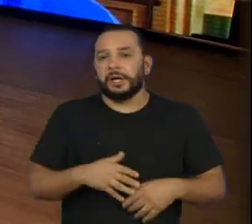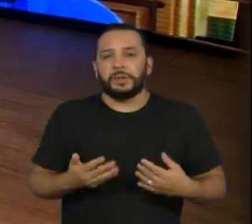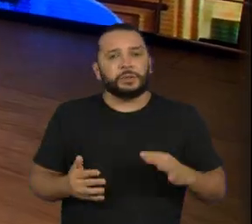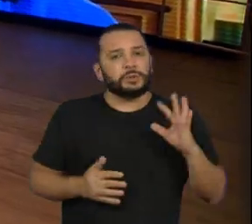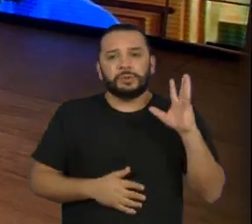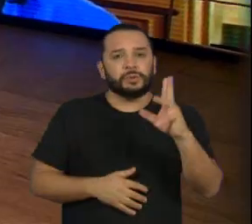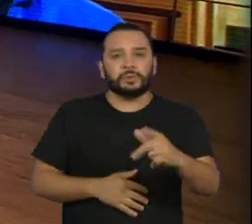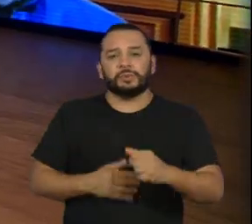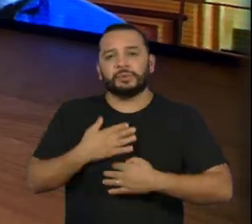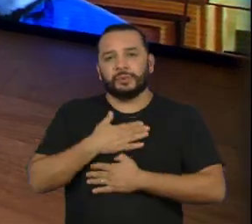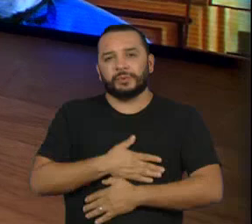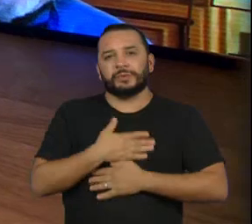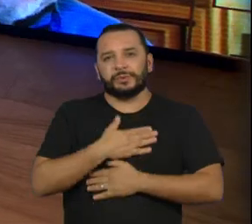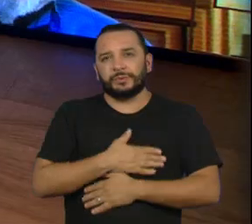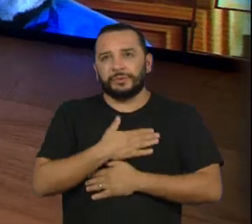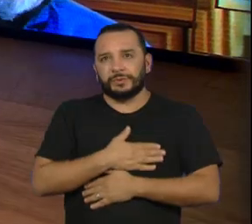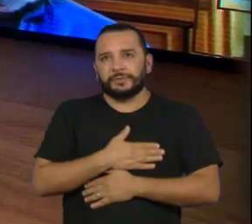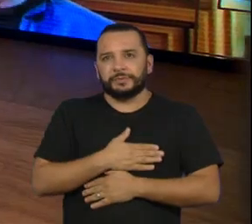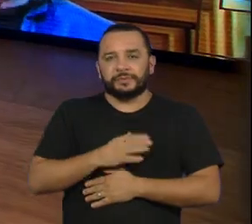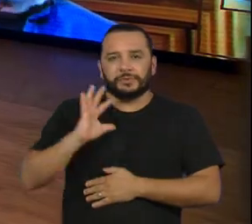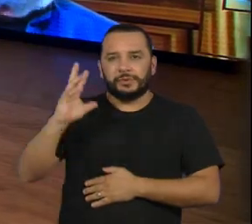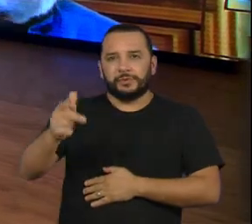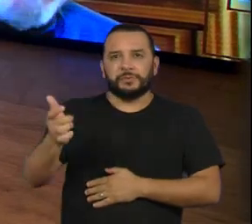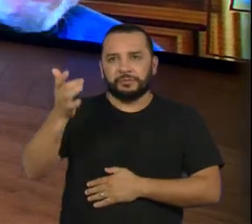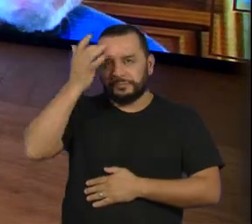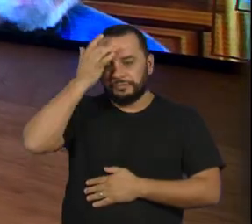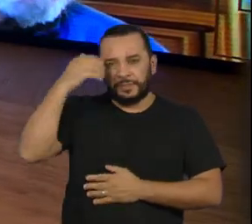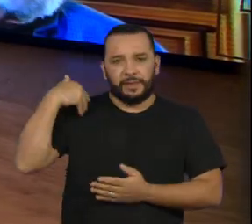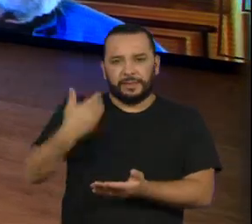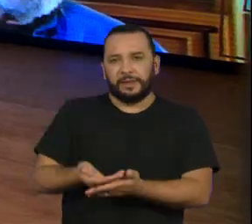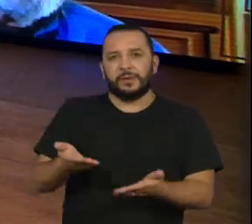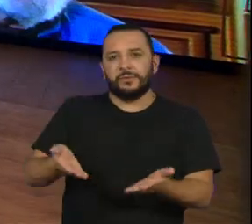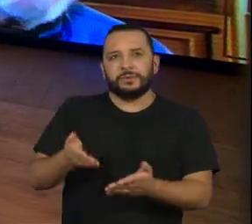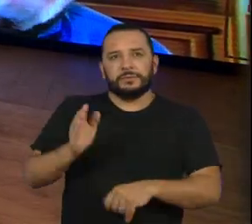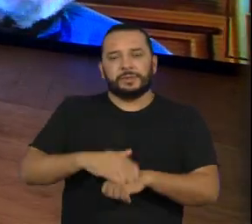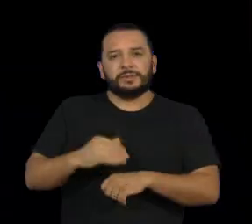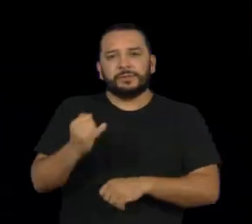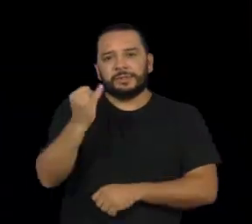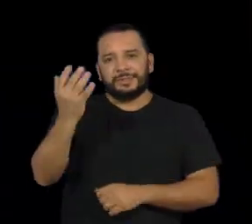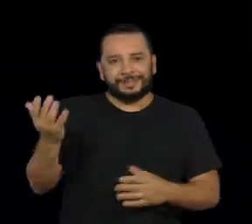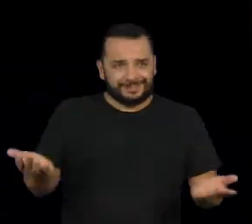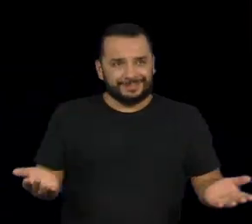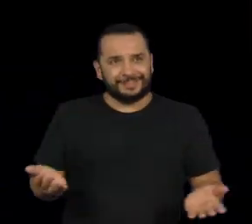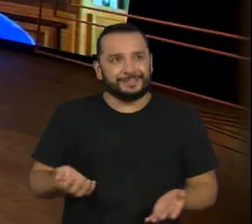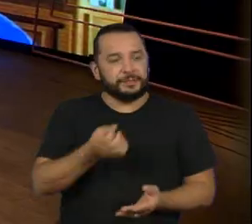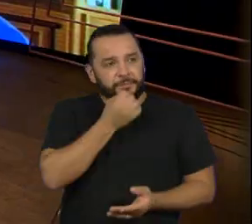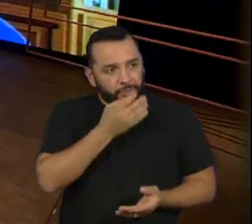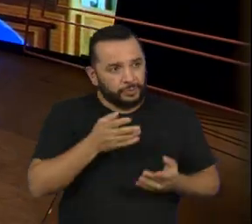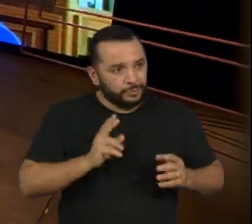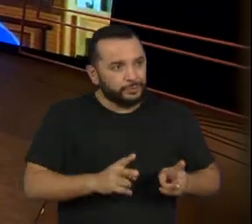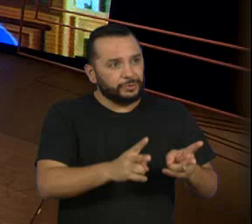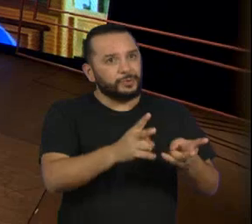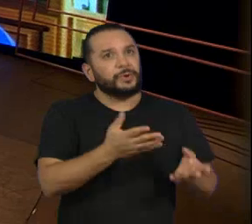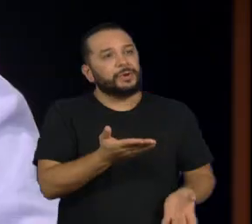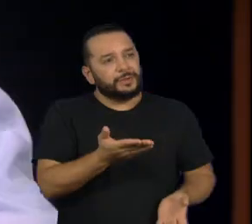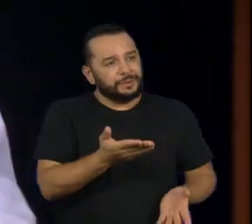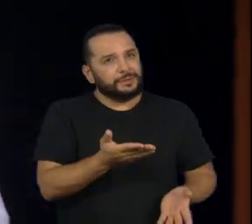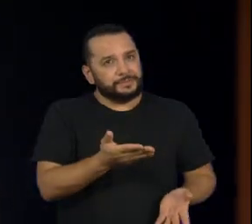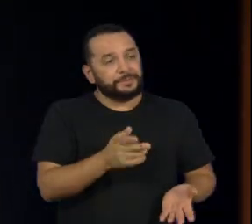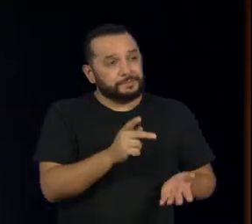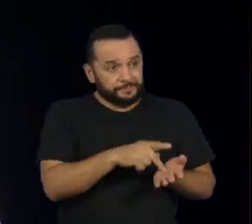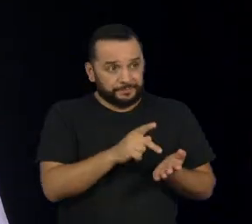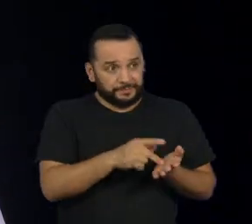legal, e todo mundo curtiu, ainda está na memória de todo mundo, e é isso que importa, né? Ainda bem que você continua